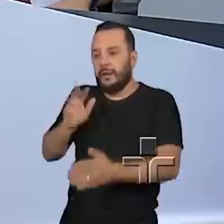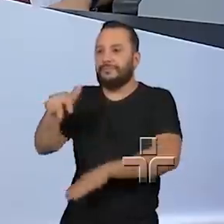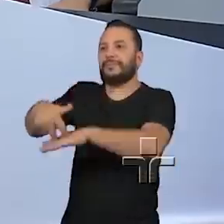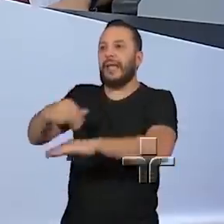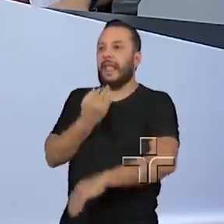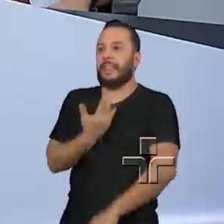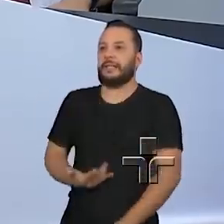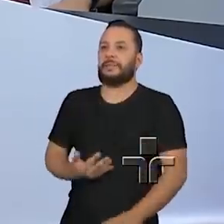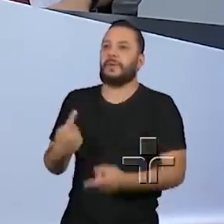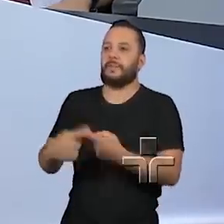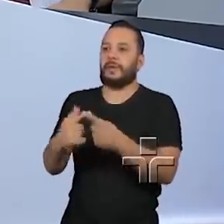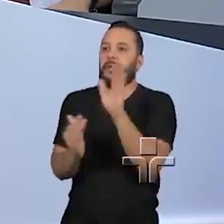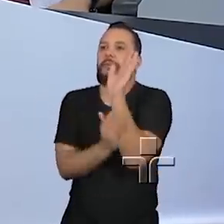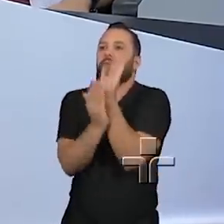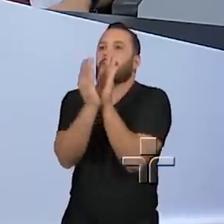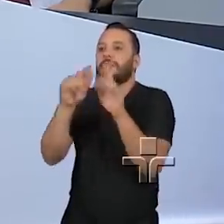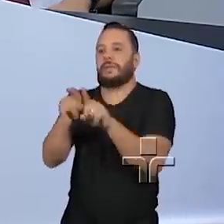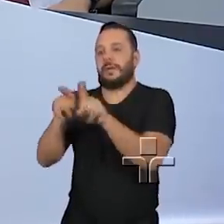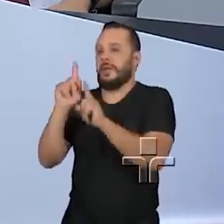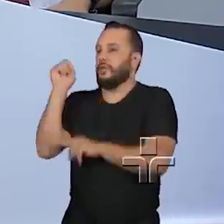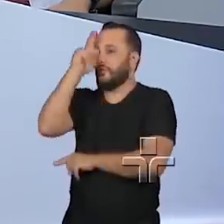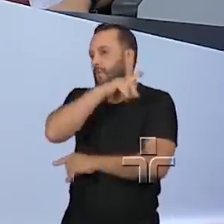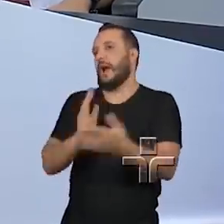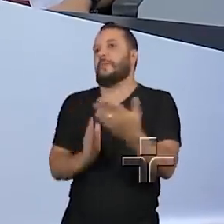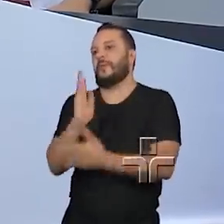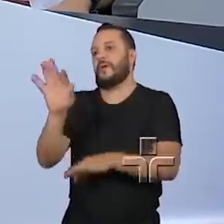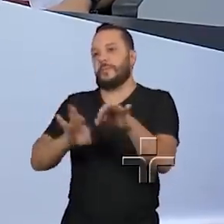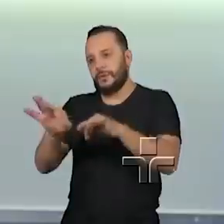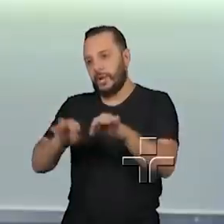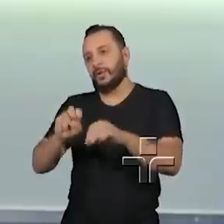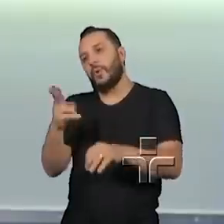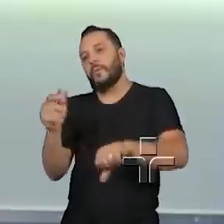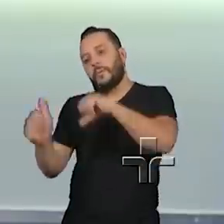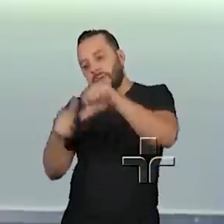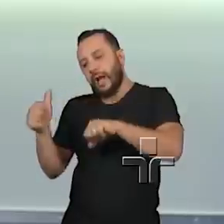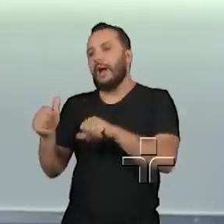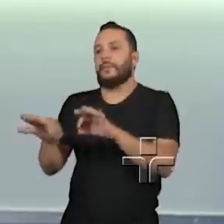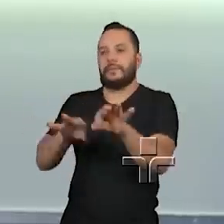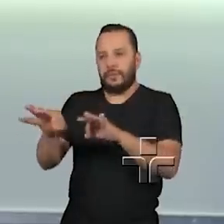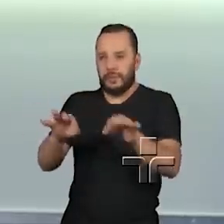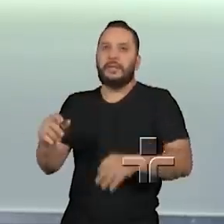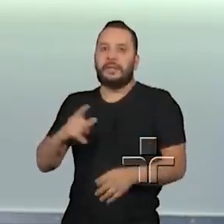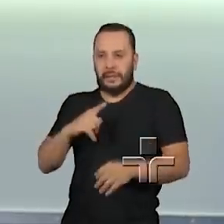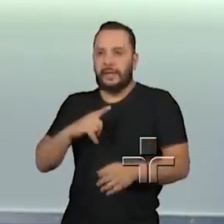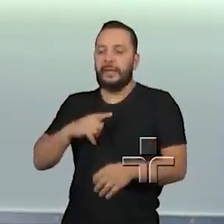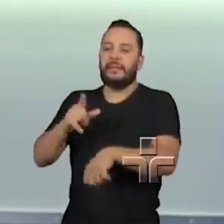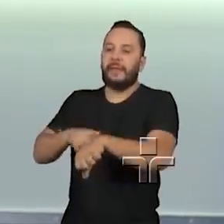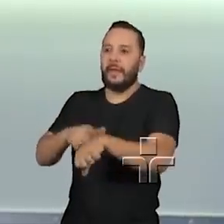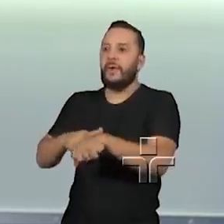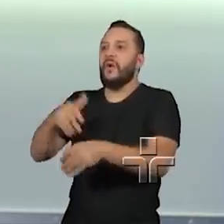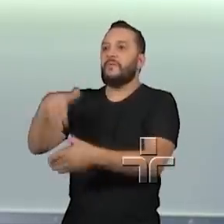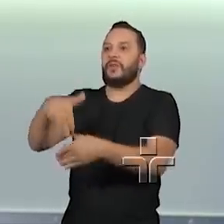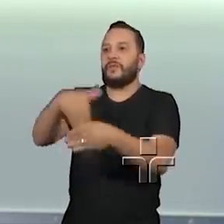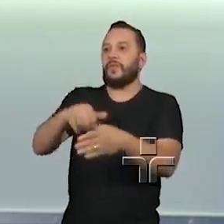é muita burocracia, muita dificuldade para você aprovar um projeto ou revogar o que já está existindo. Você passa muito tempo votando requerimentos